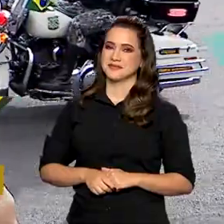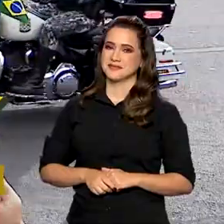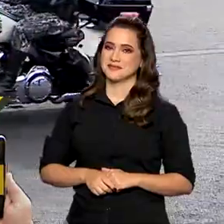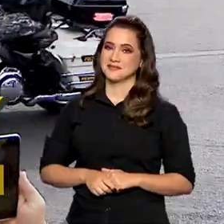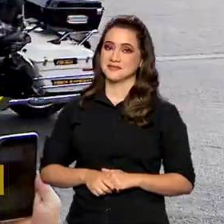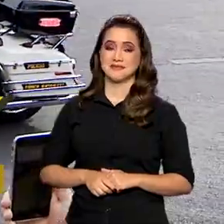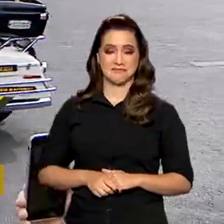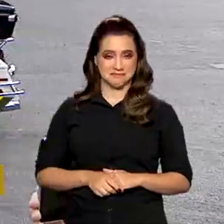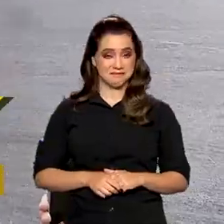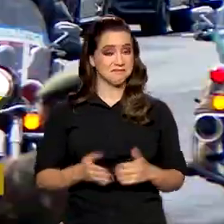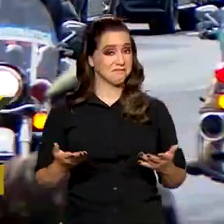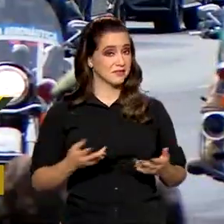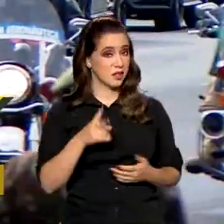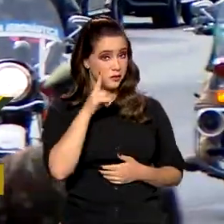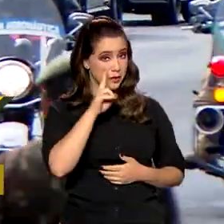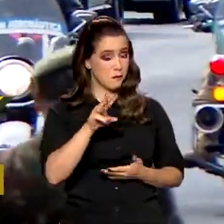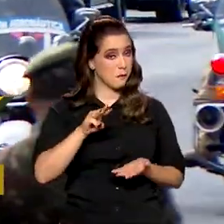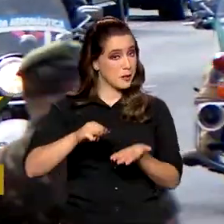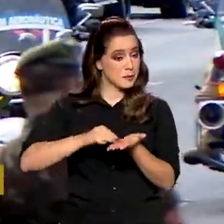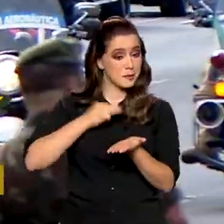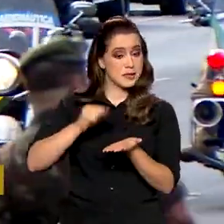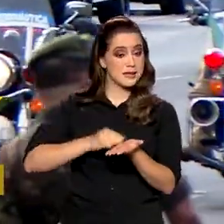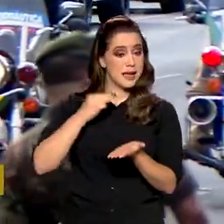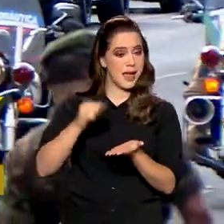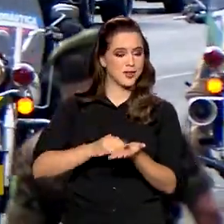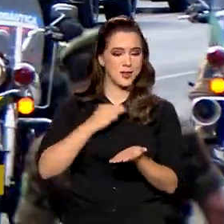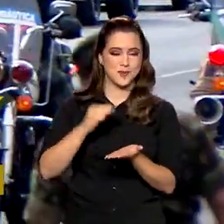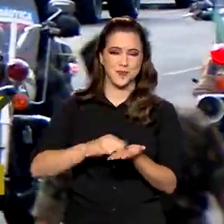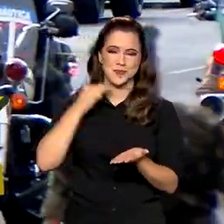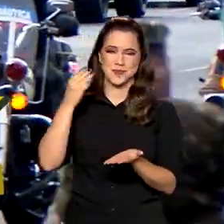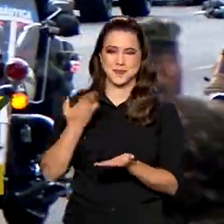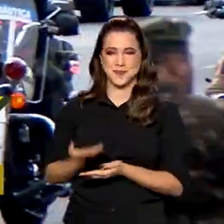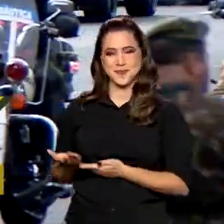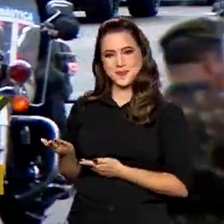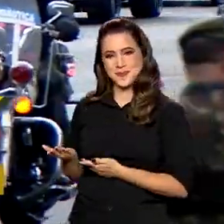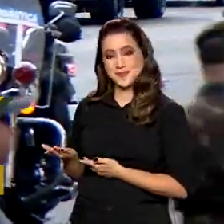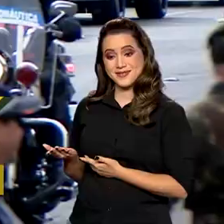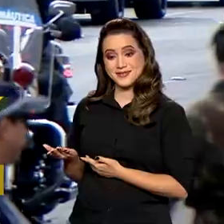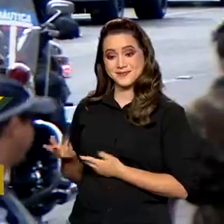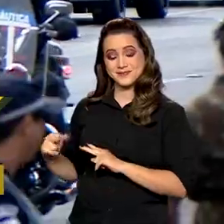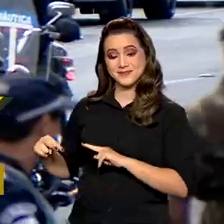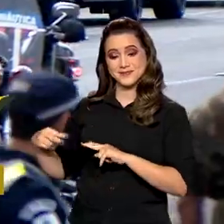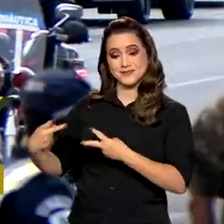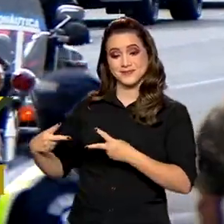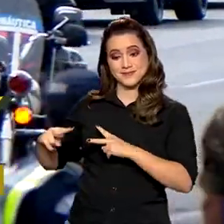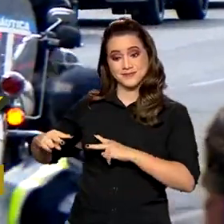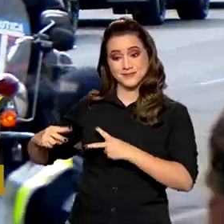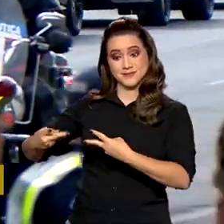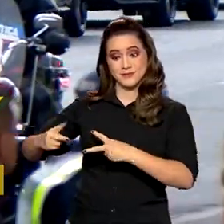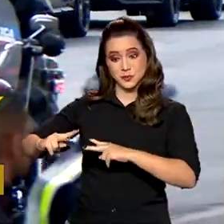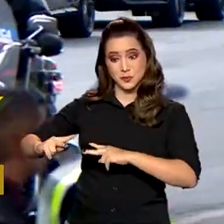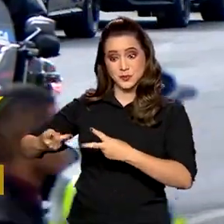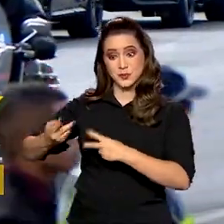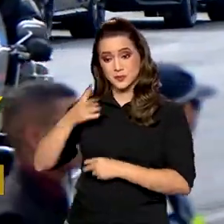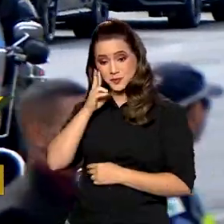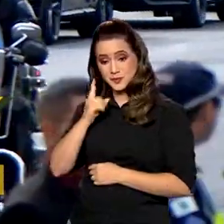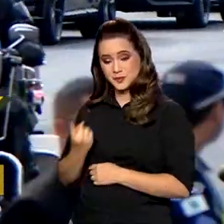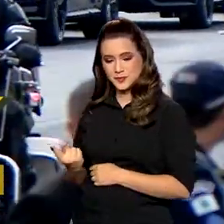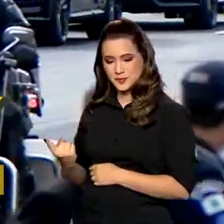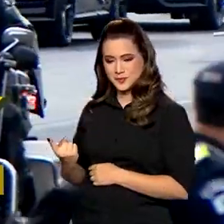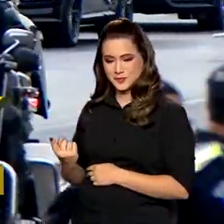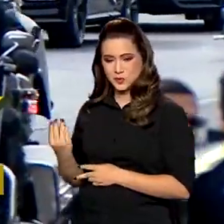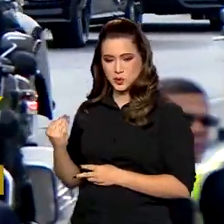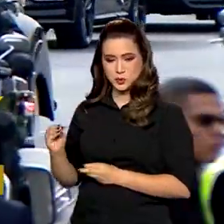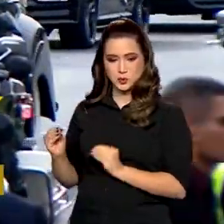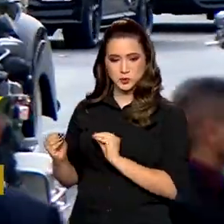Enquanto isso, você acompanha as mensagens que todos mandam aqui para nós, a TV Brasil, e a gente segue botando aí